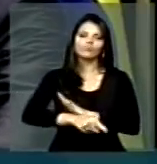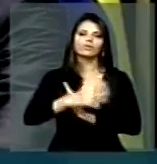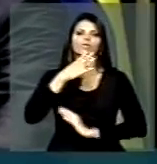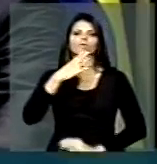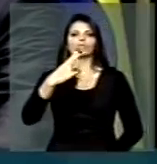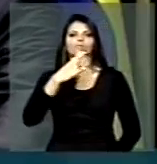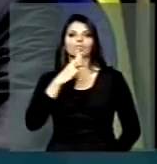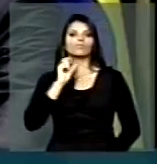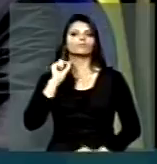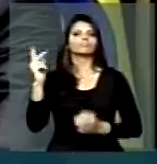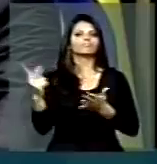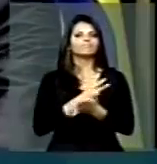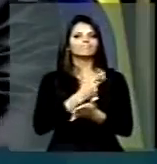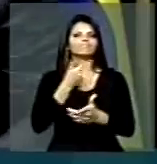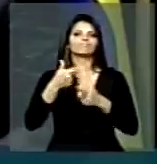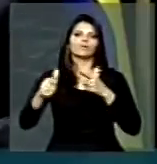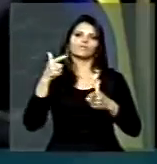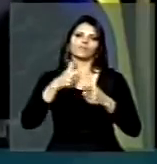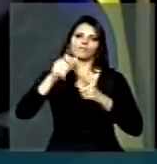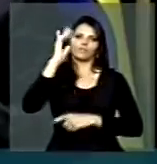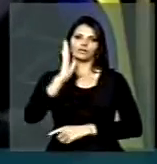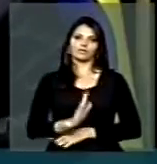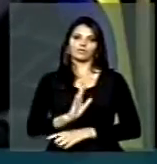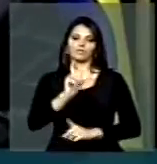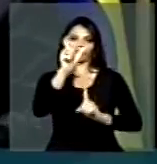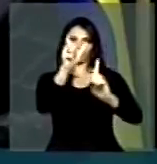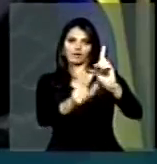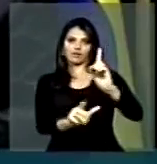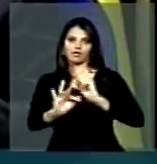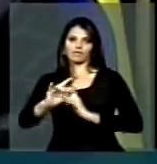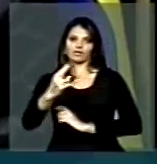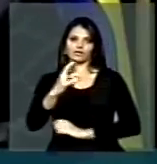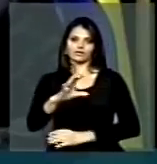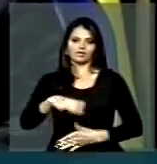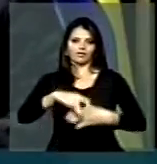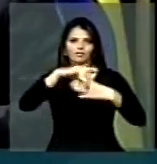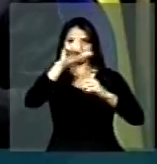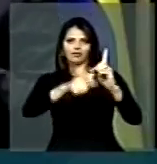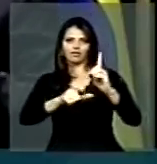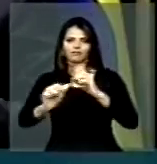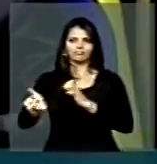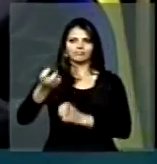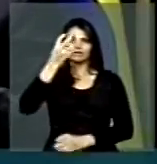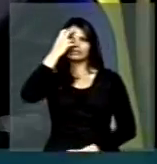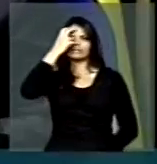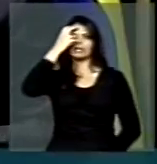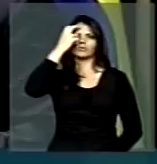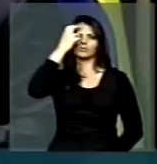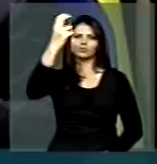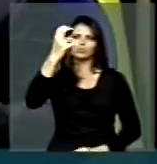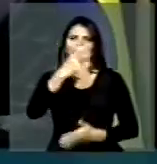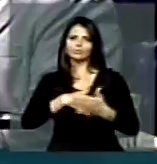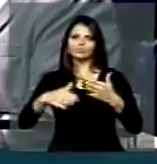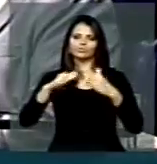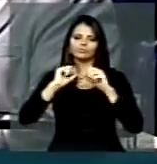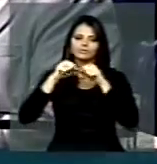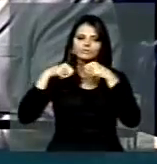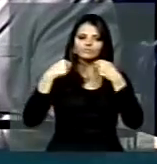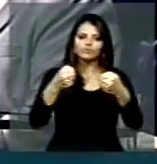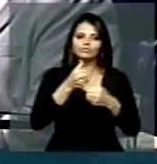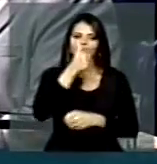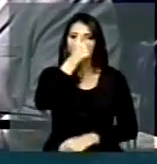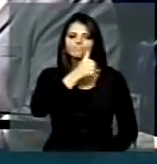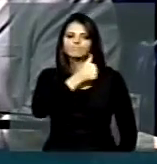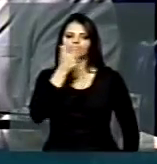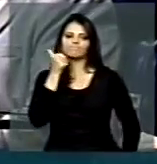Brasil. Fernando Henrique foi o líder capaz de reunir inteligências, convocar sacrifícios e esforços e fazer o país